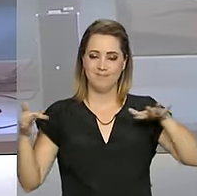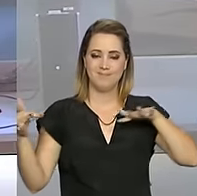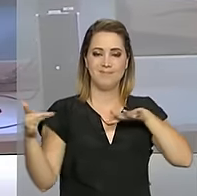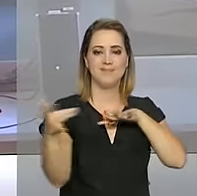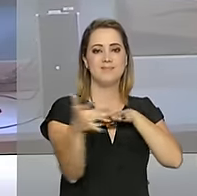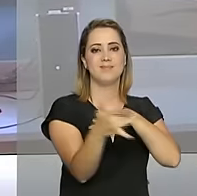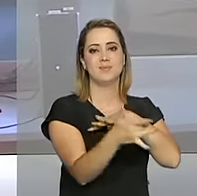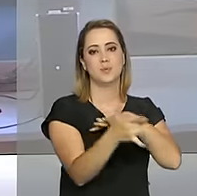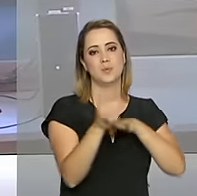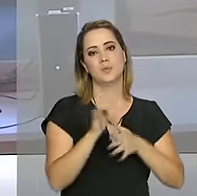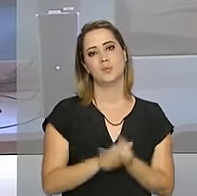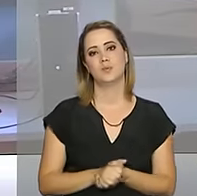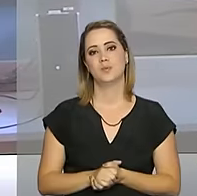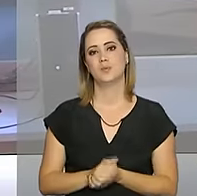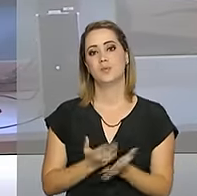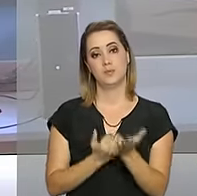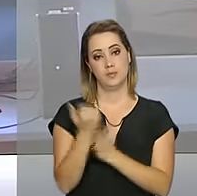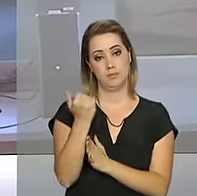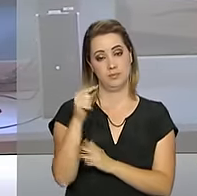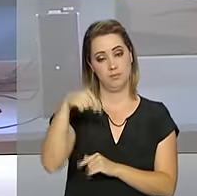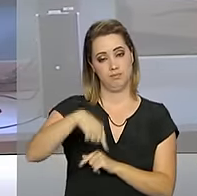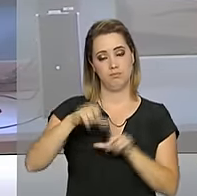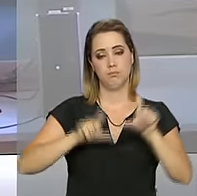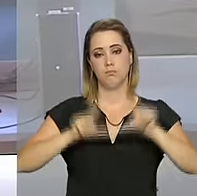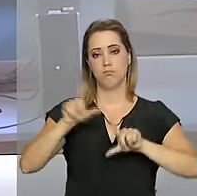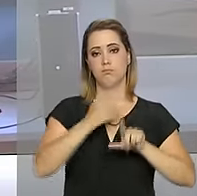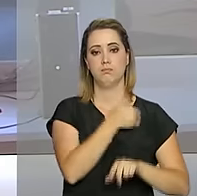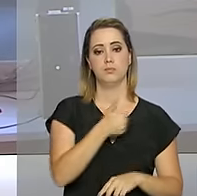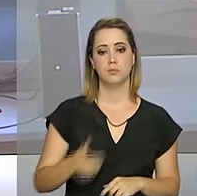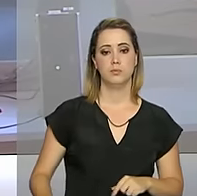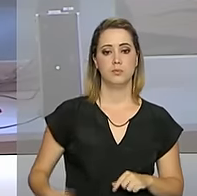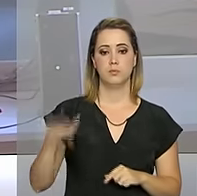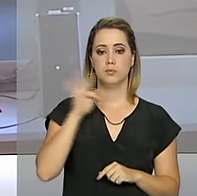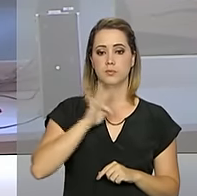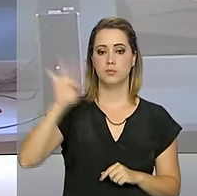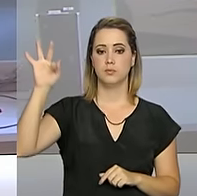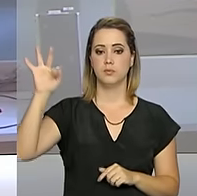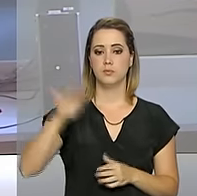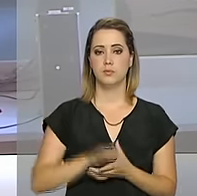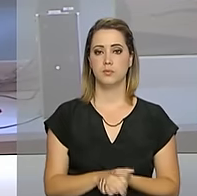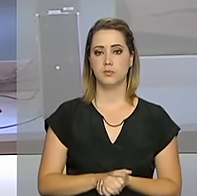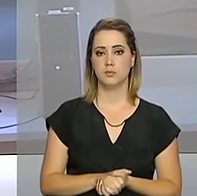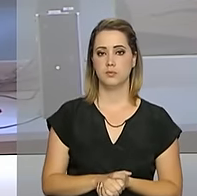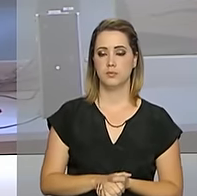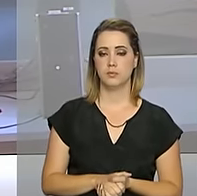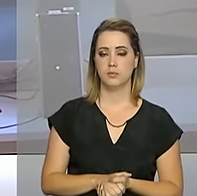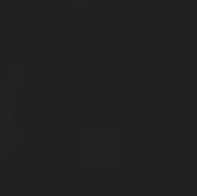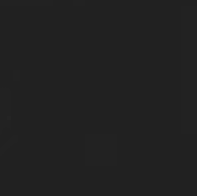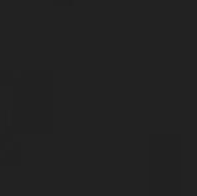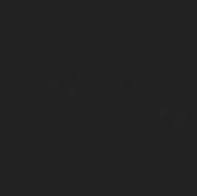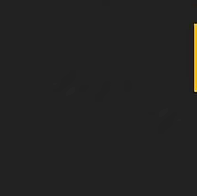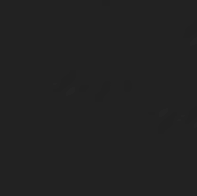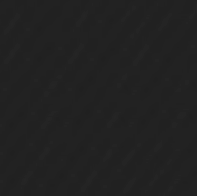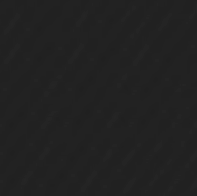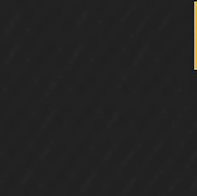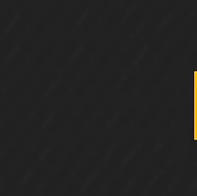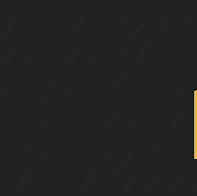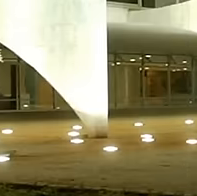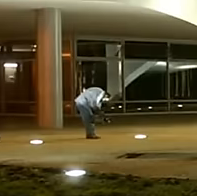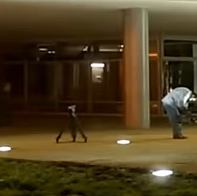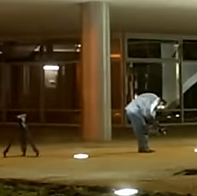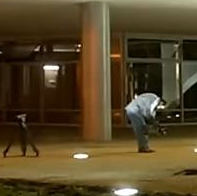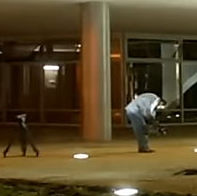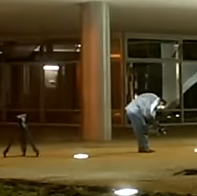também pelas nossas redes sociais e continue com a gente aqui na NBR, a TV do Governo Federal. We'll be right back.